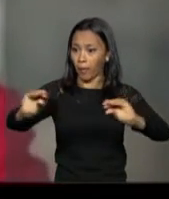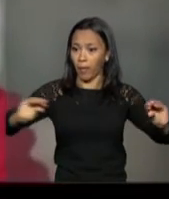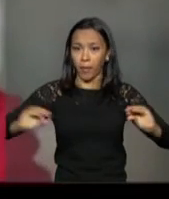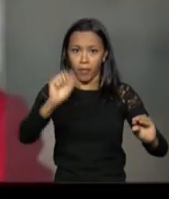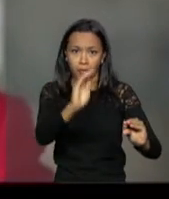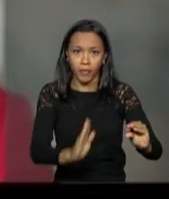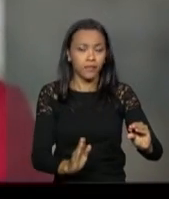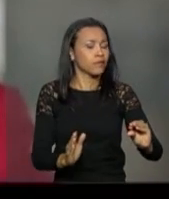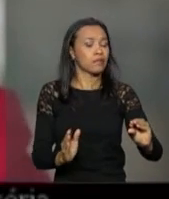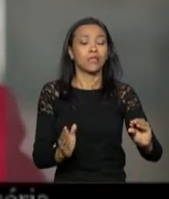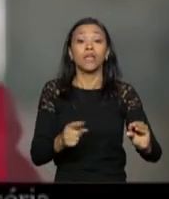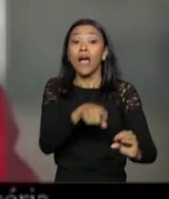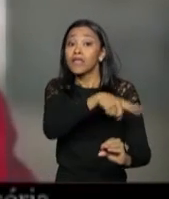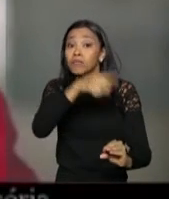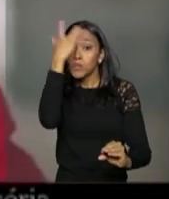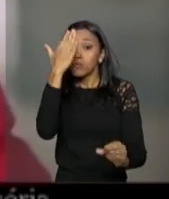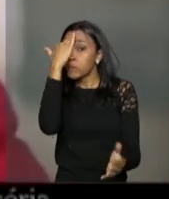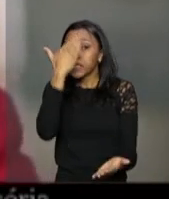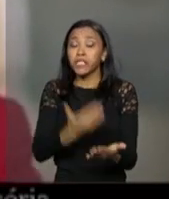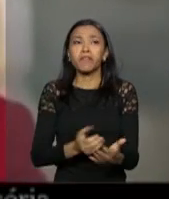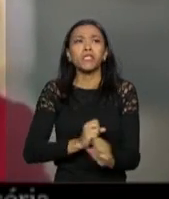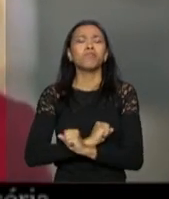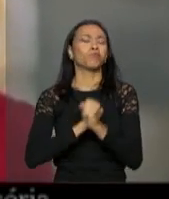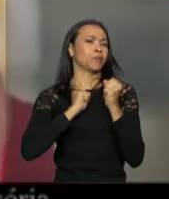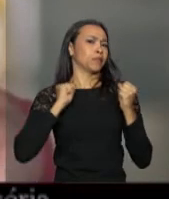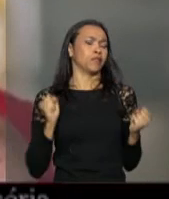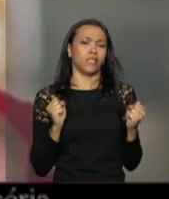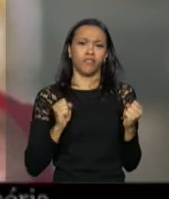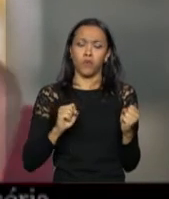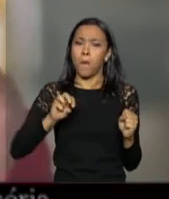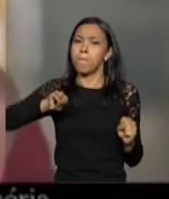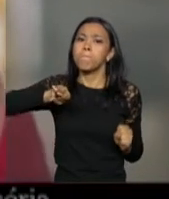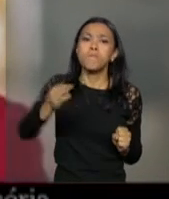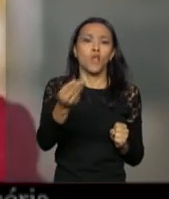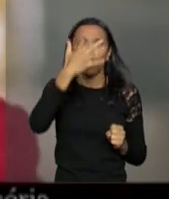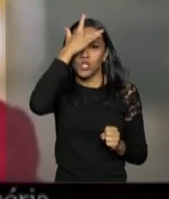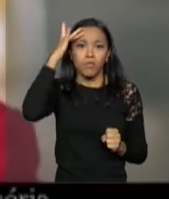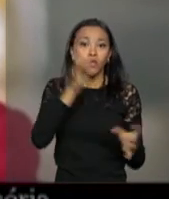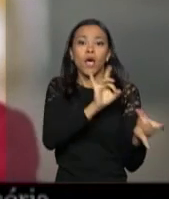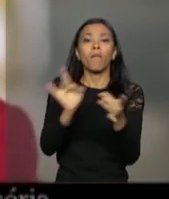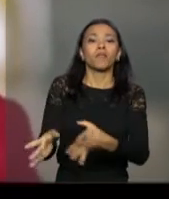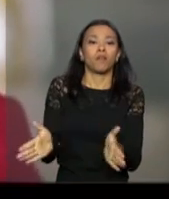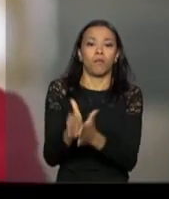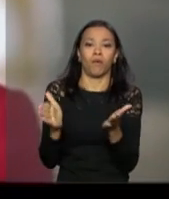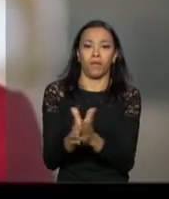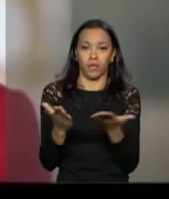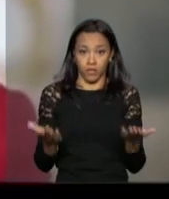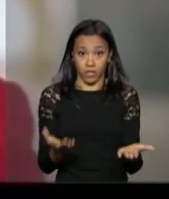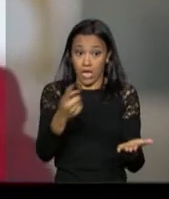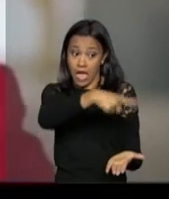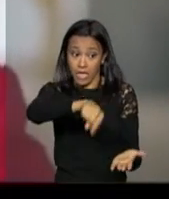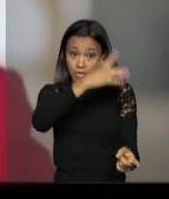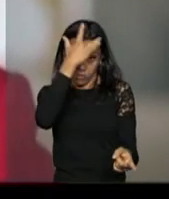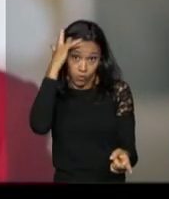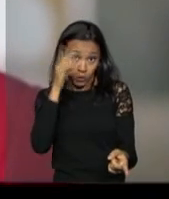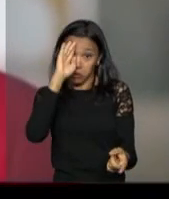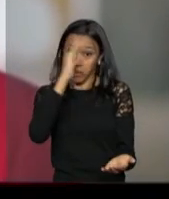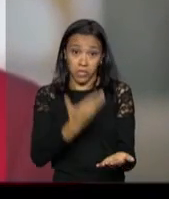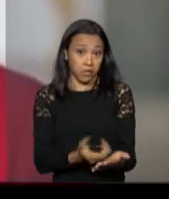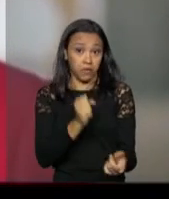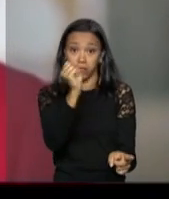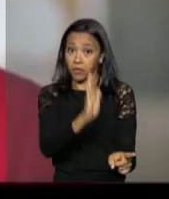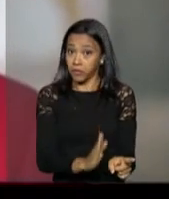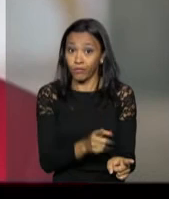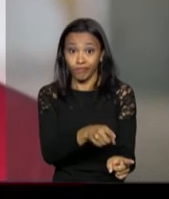pensavam ser impossível que dezenas de milhões de pessoas saíssem da miséria. Os que não acreditavam que o